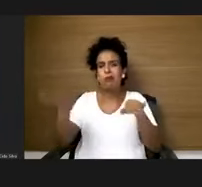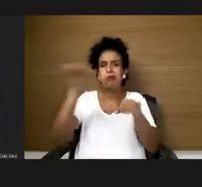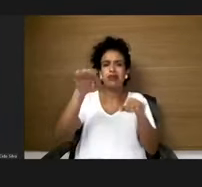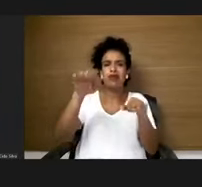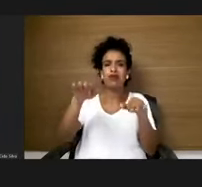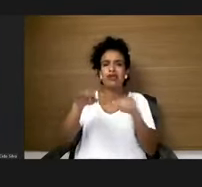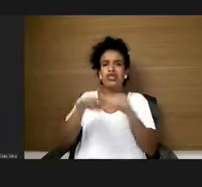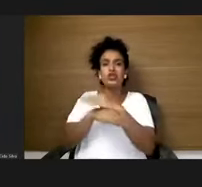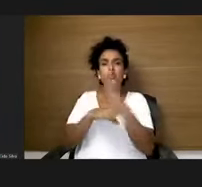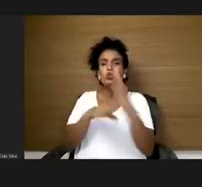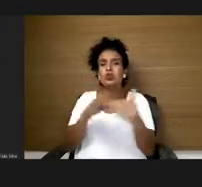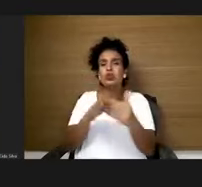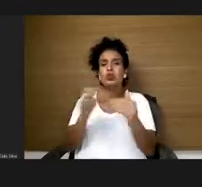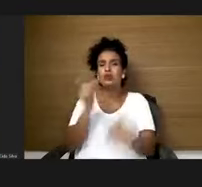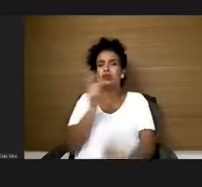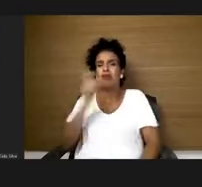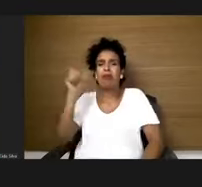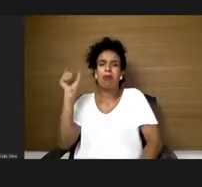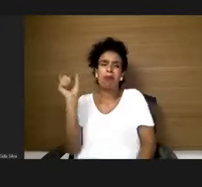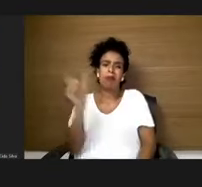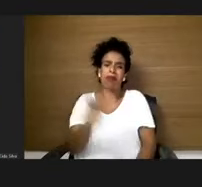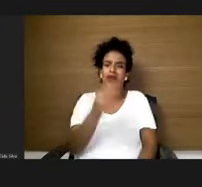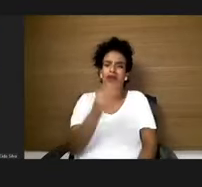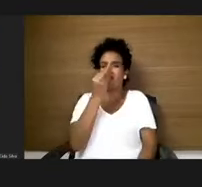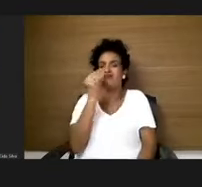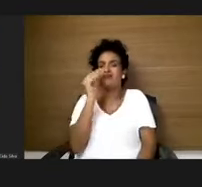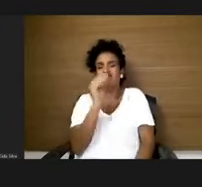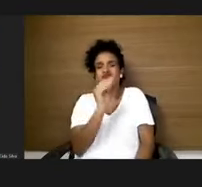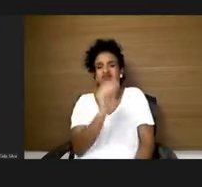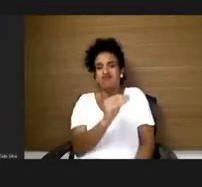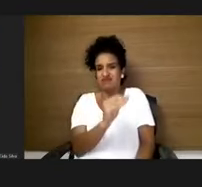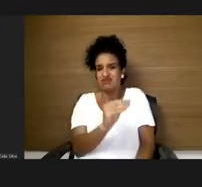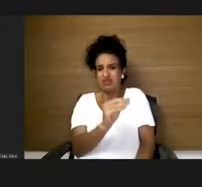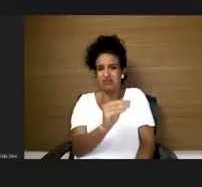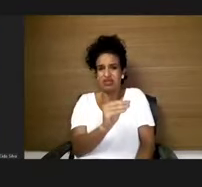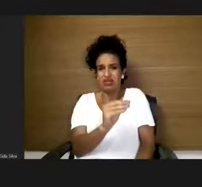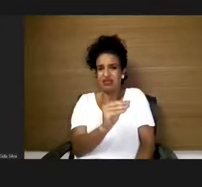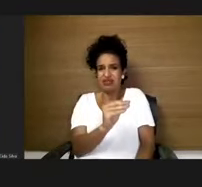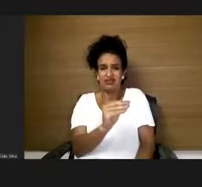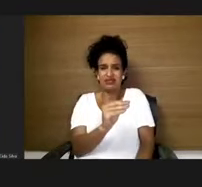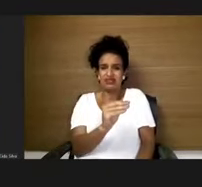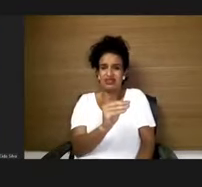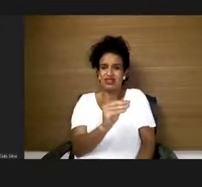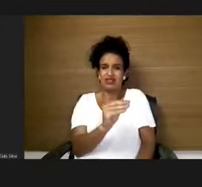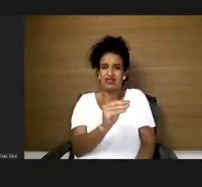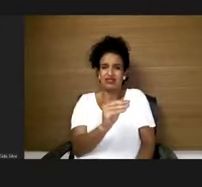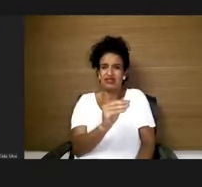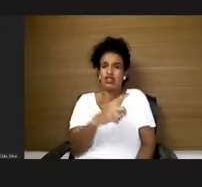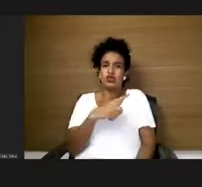ele despreza, em que ele relega 4/5, 6 escalões,